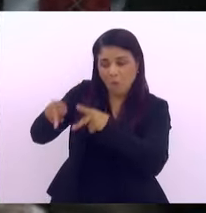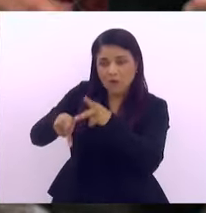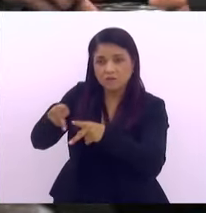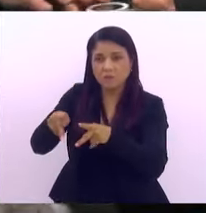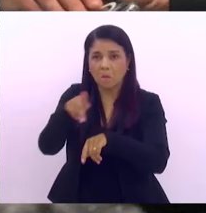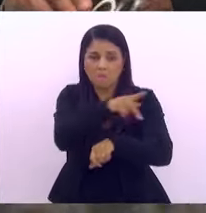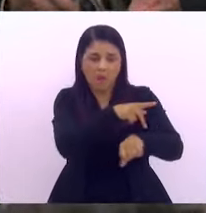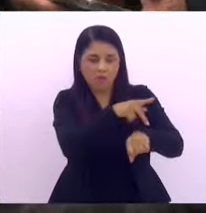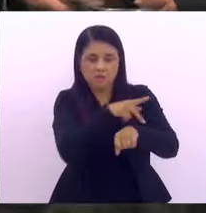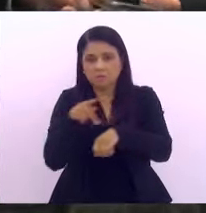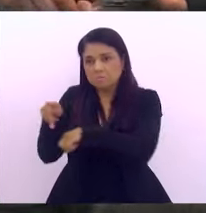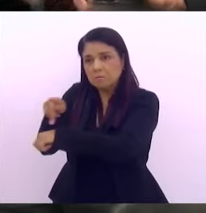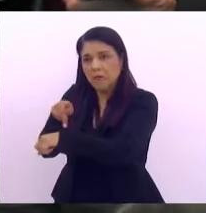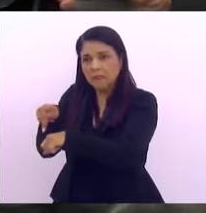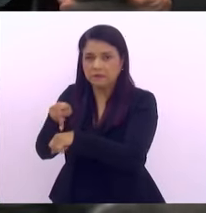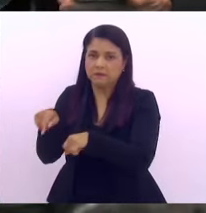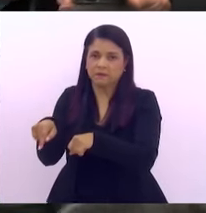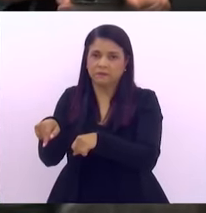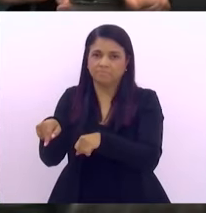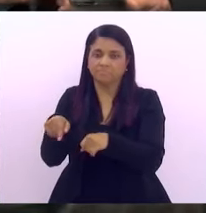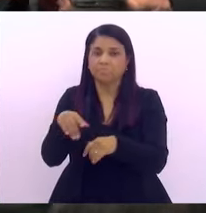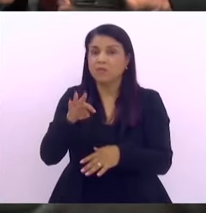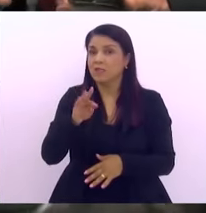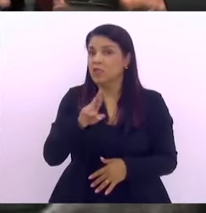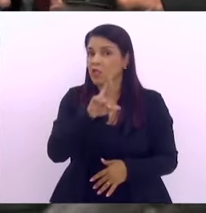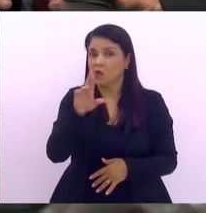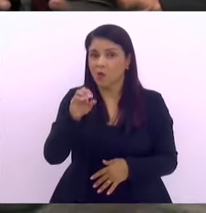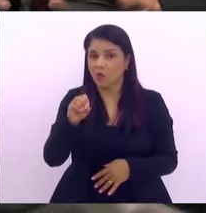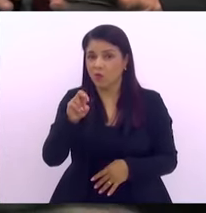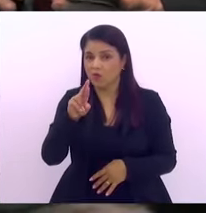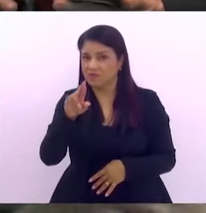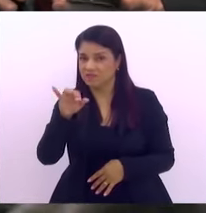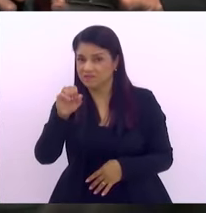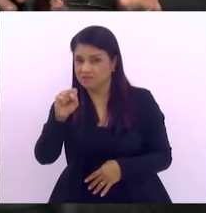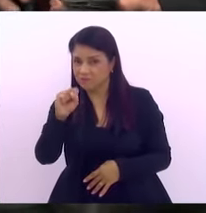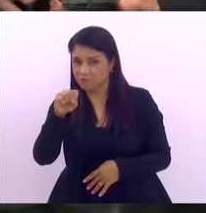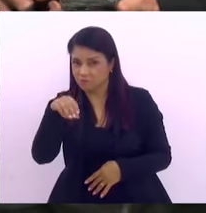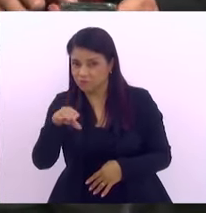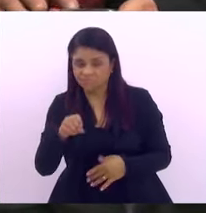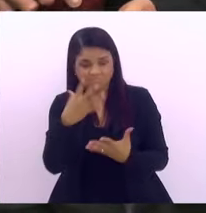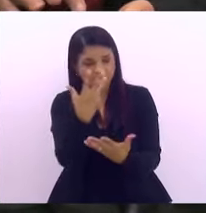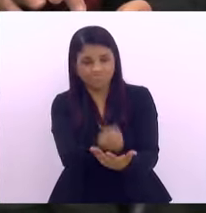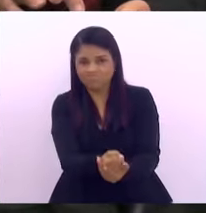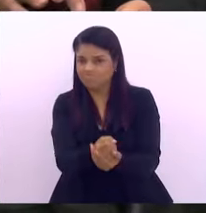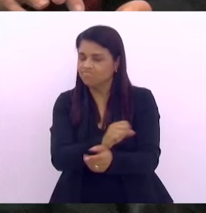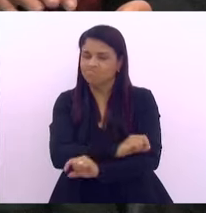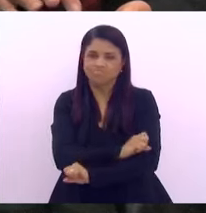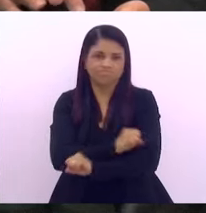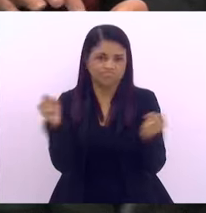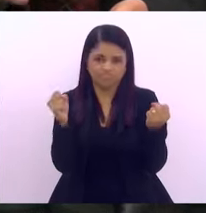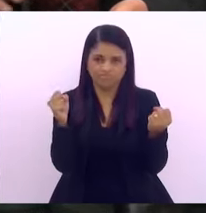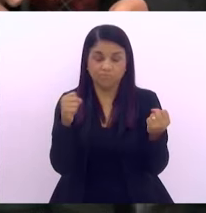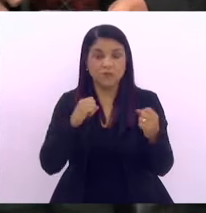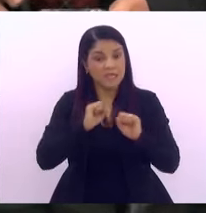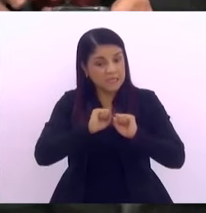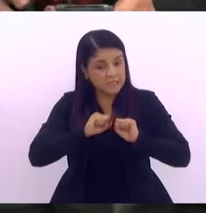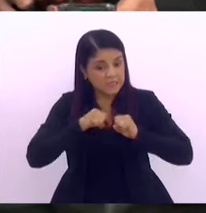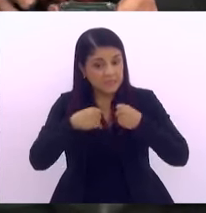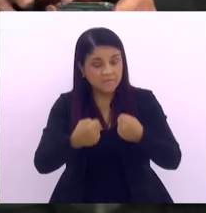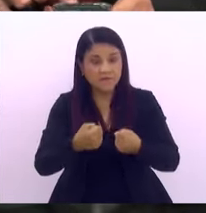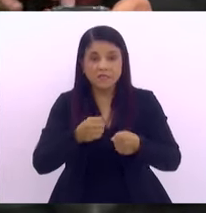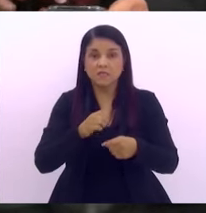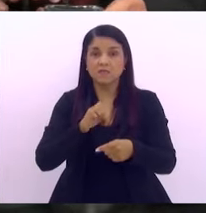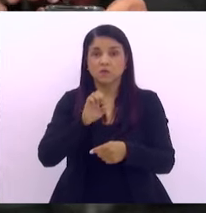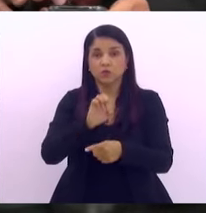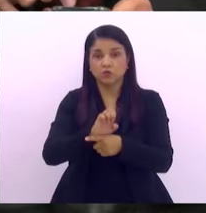o terrorismo é absolutamente inaceitável. Então, o fato de nós defendermos o Estado de Israel